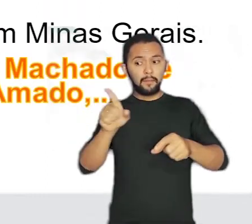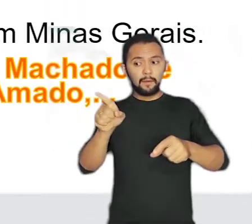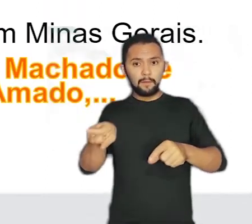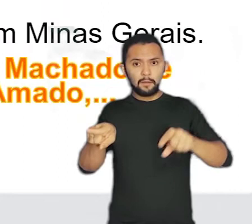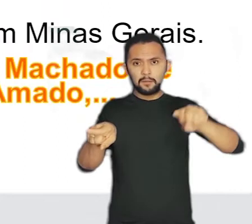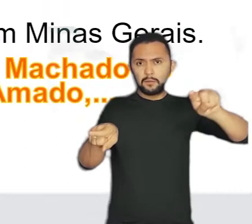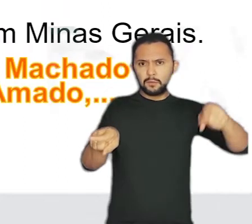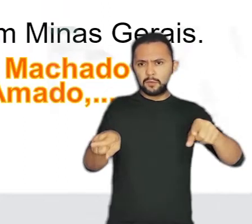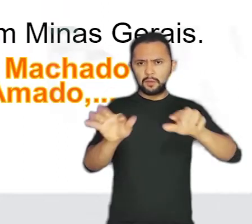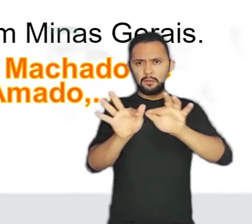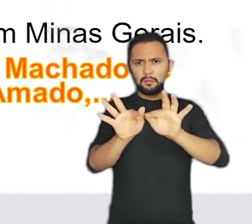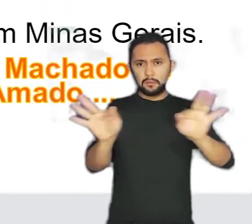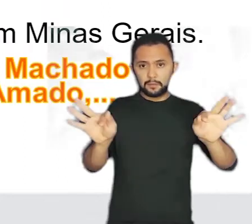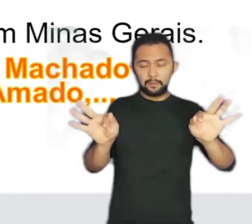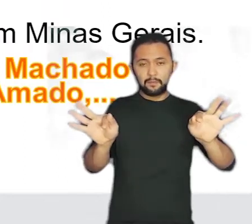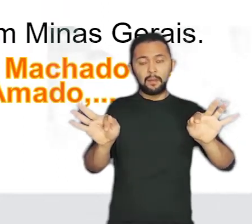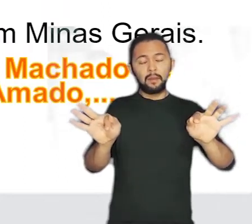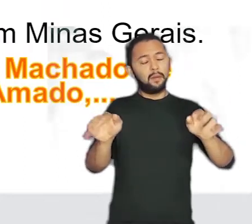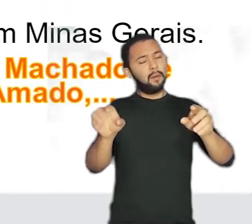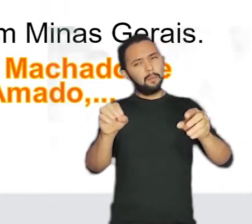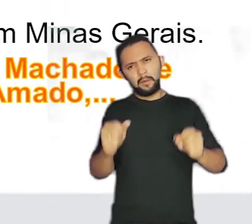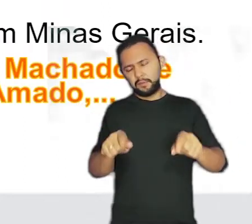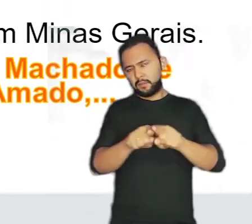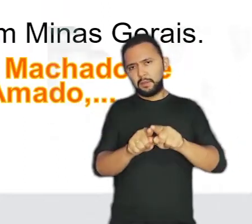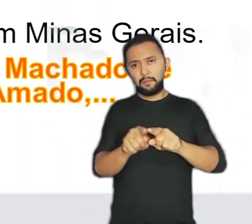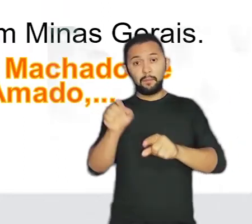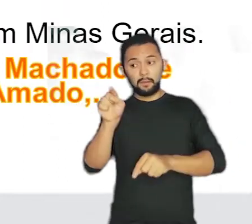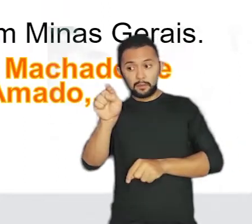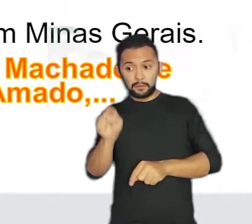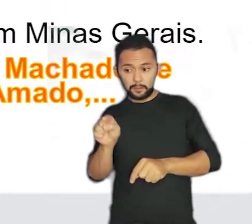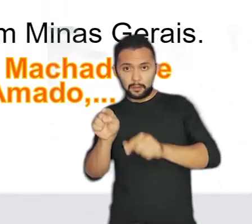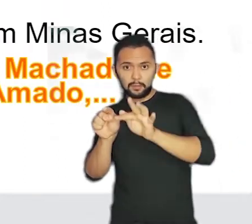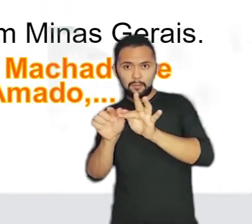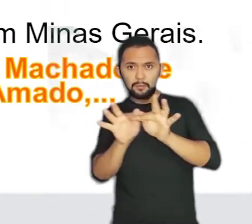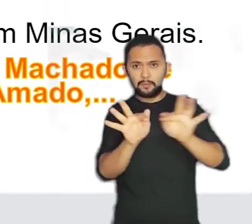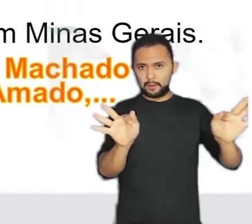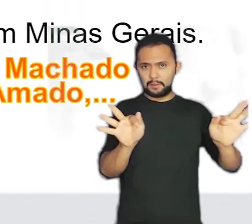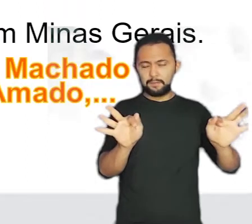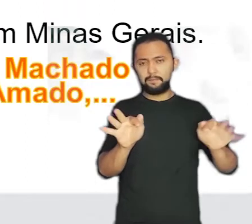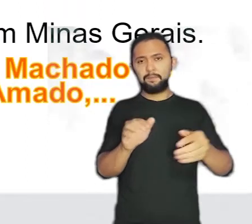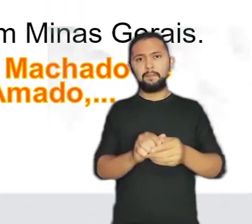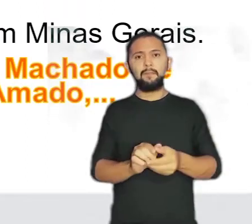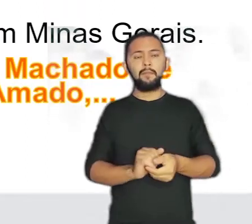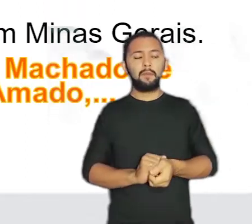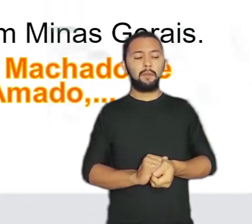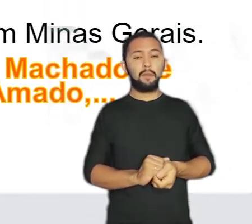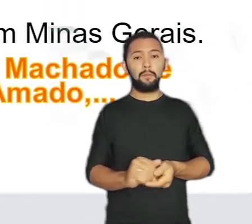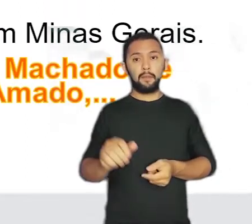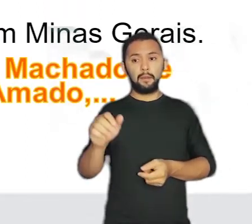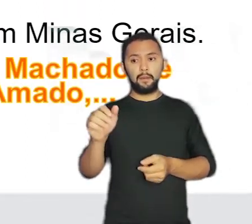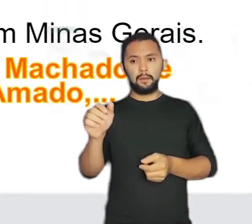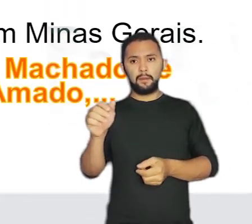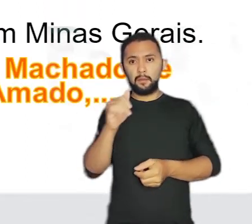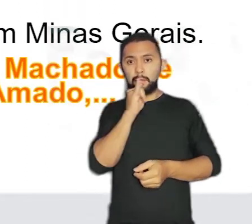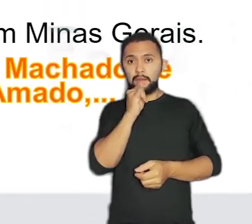entre travessões, entre 2 pontos, tá bom? As professoras novas, Helena e Carla,